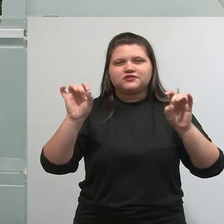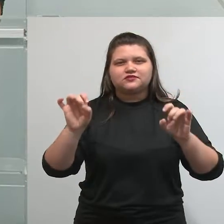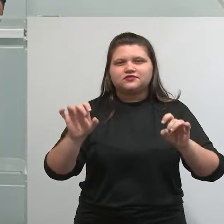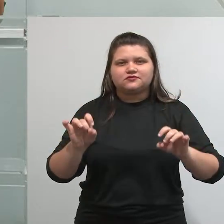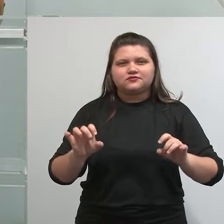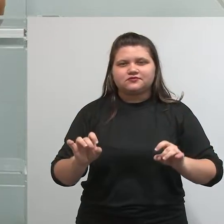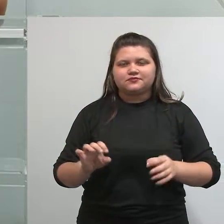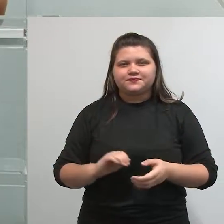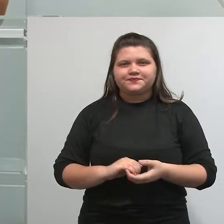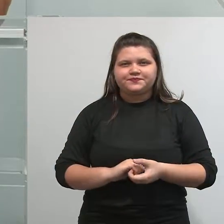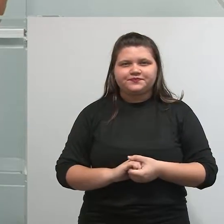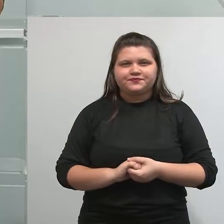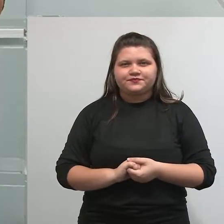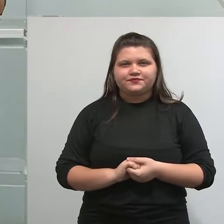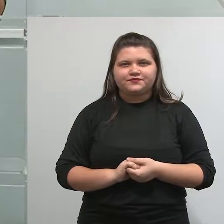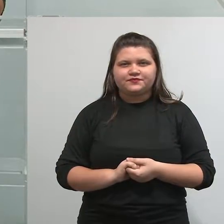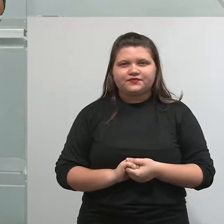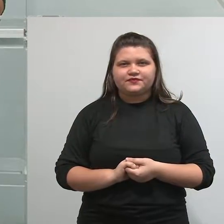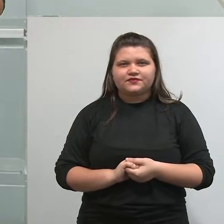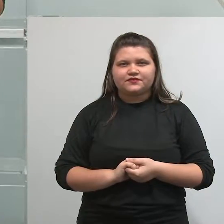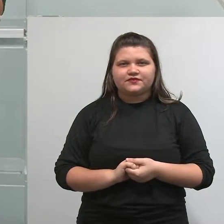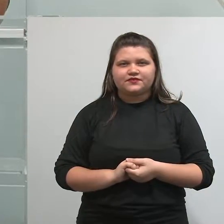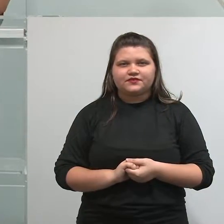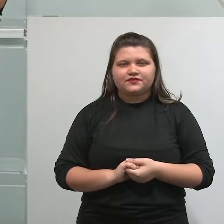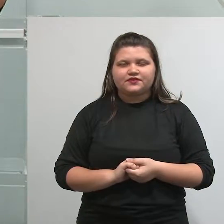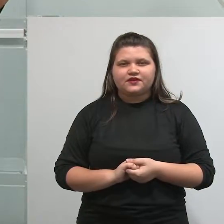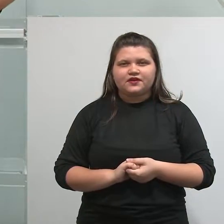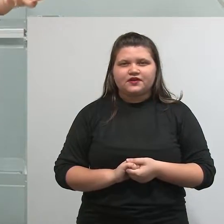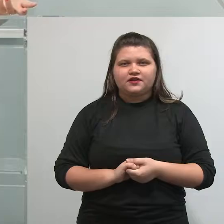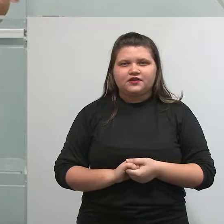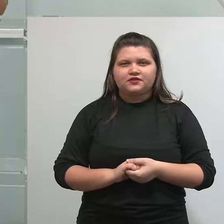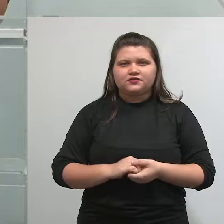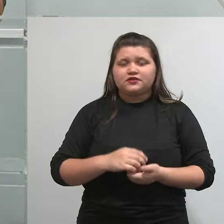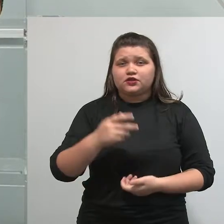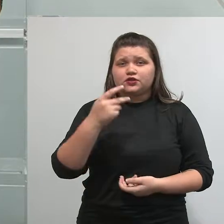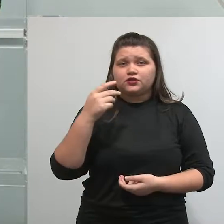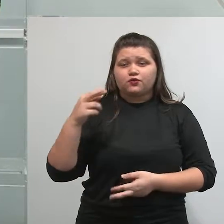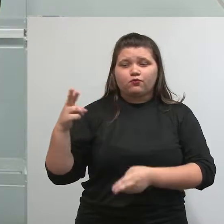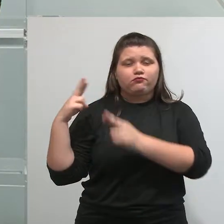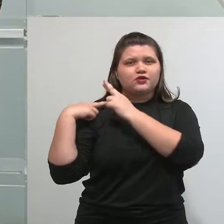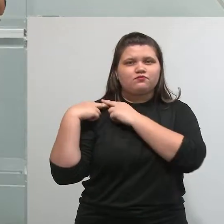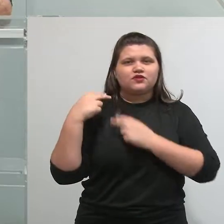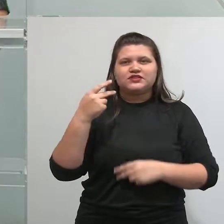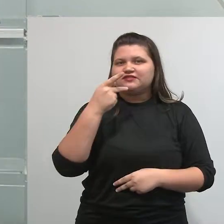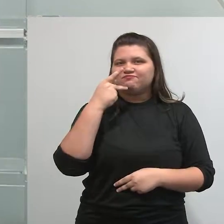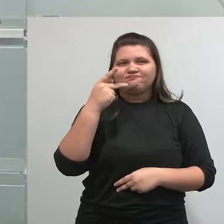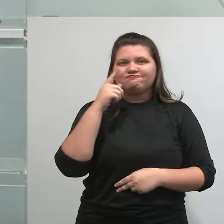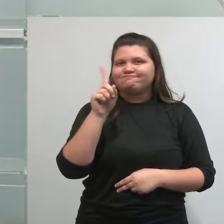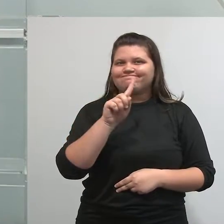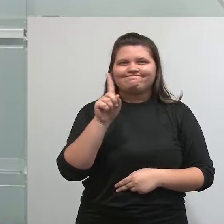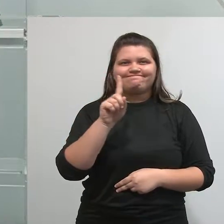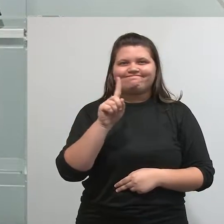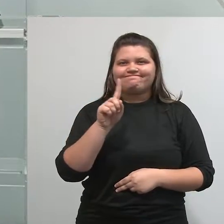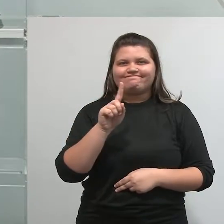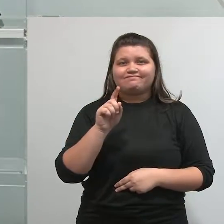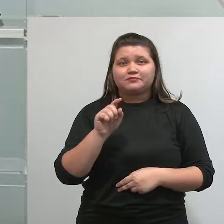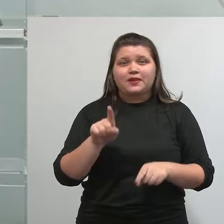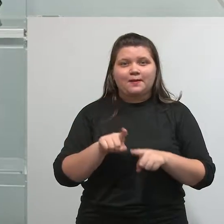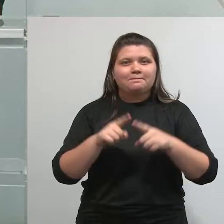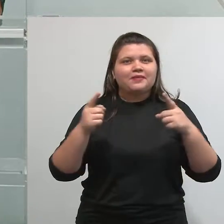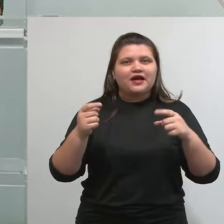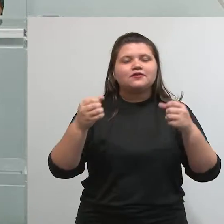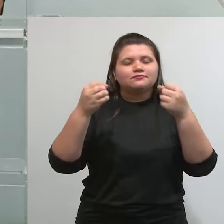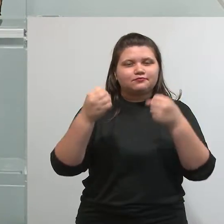vezes não é citado pelo responsável, mas você consegue colocar também como uma